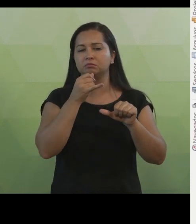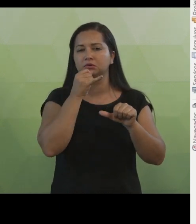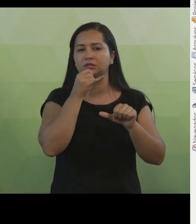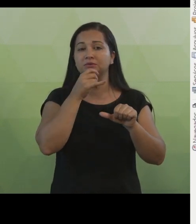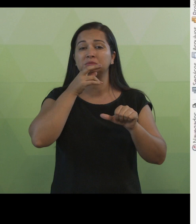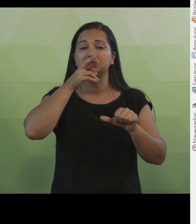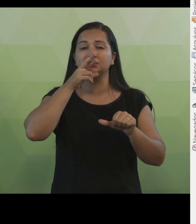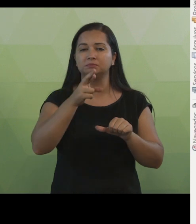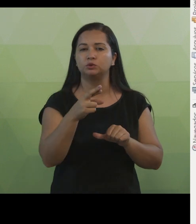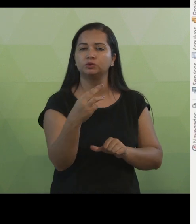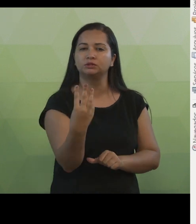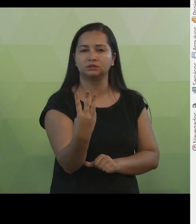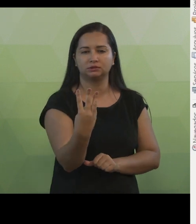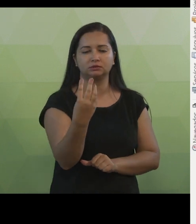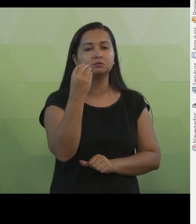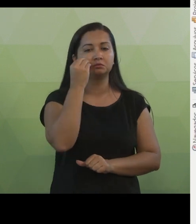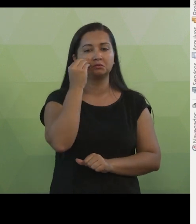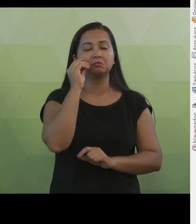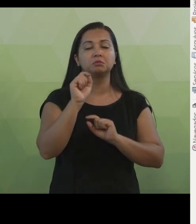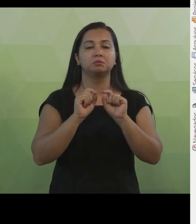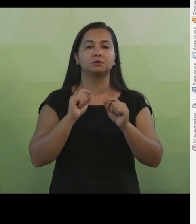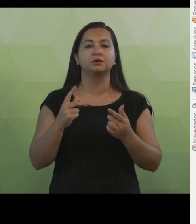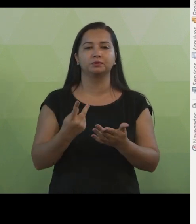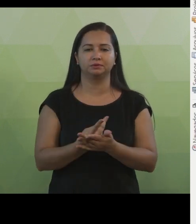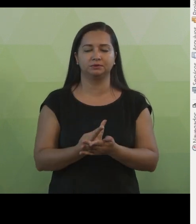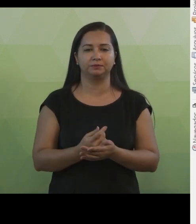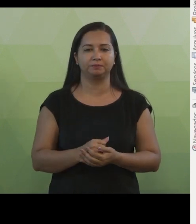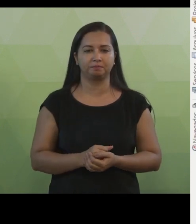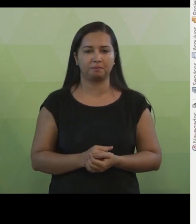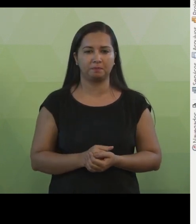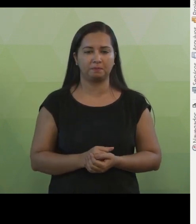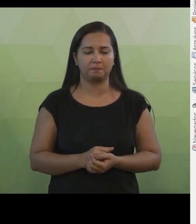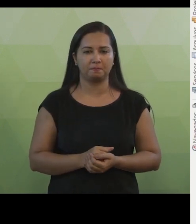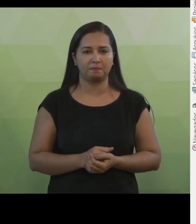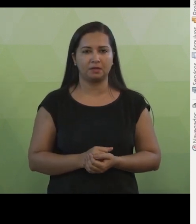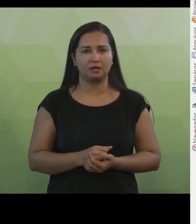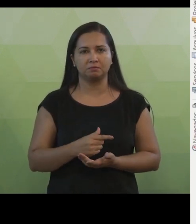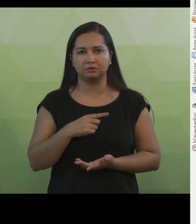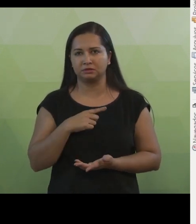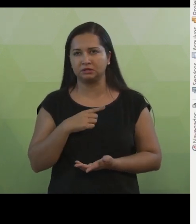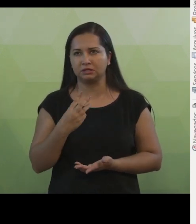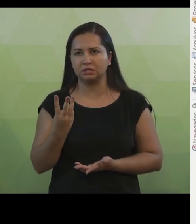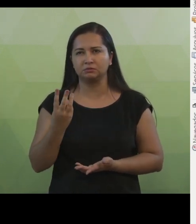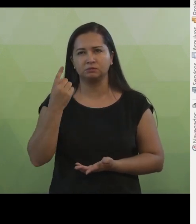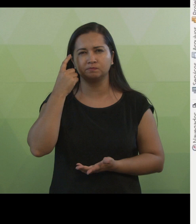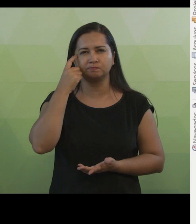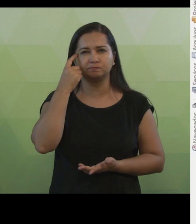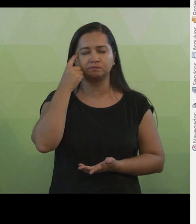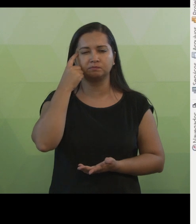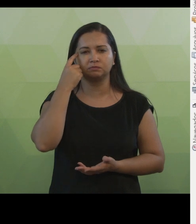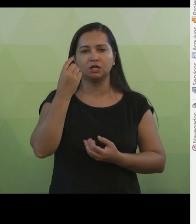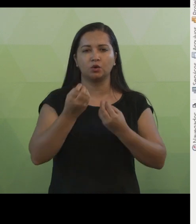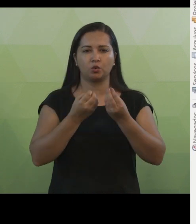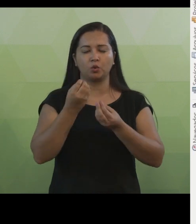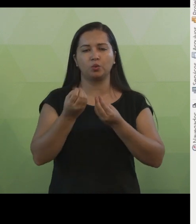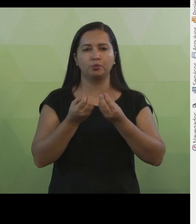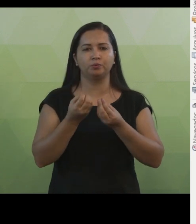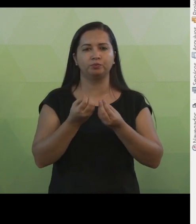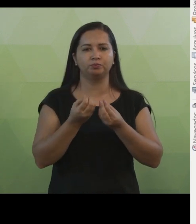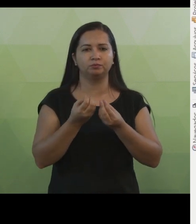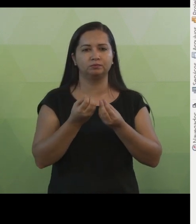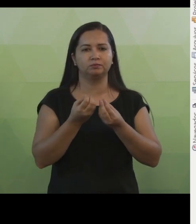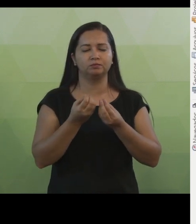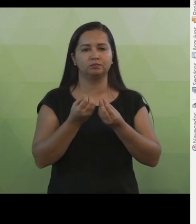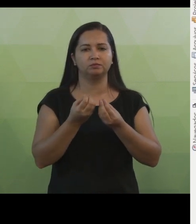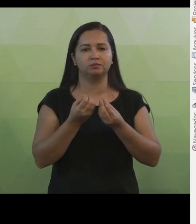nenhuma das anteriores, ou seja, não foi nenhuma dessas aqui e caiu na questão alternativa padrão.